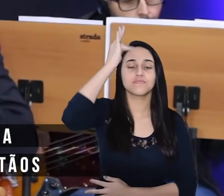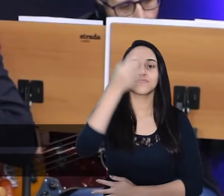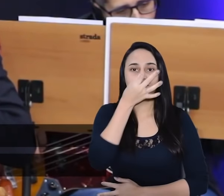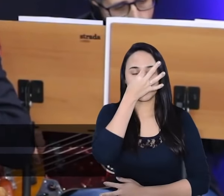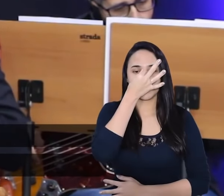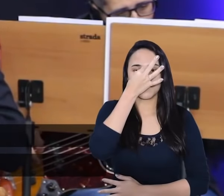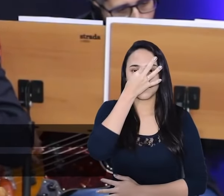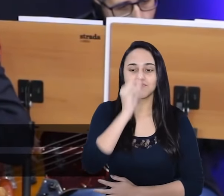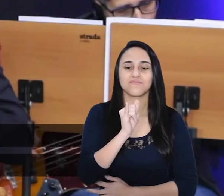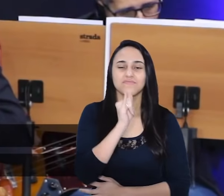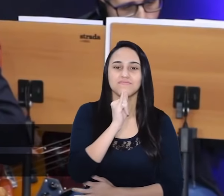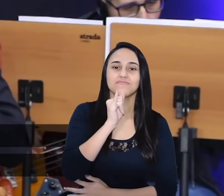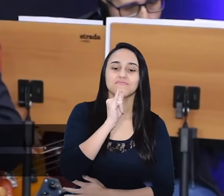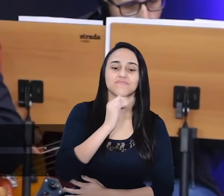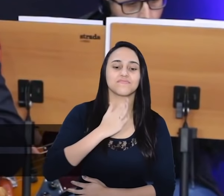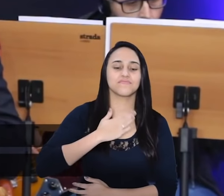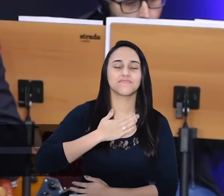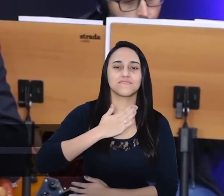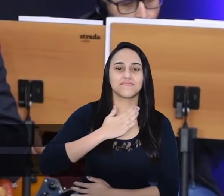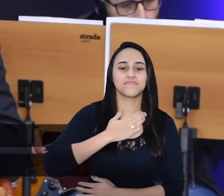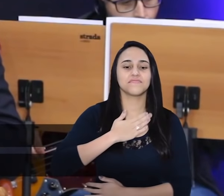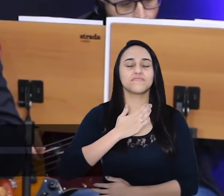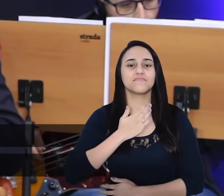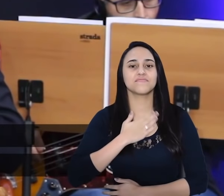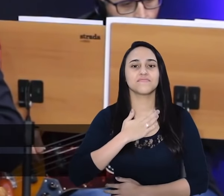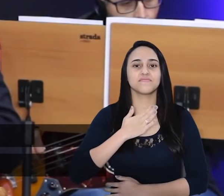É um exemplo pra mim,